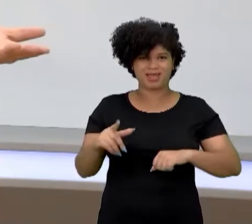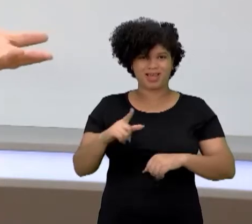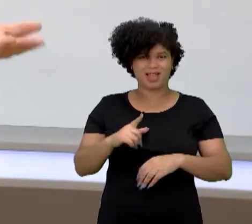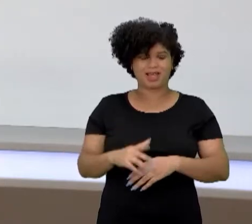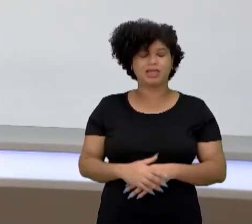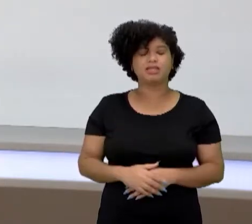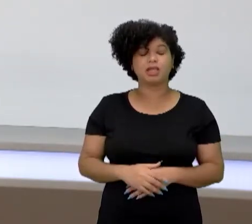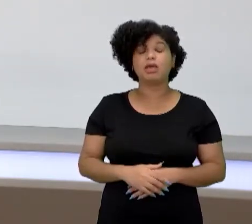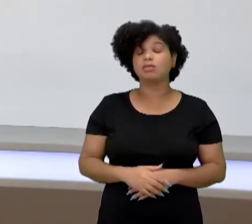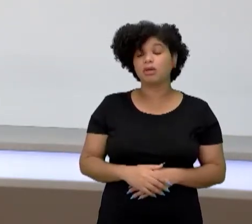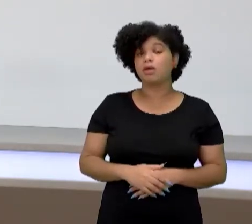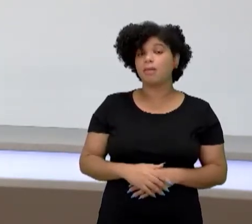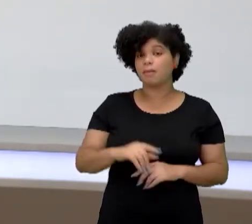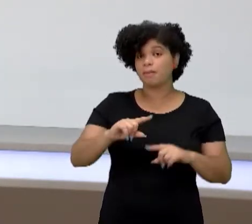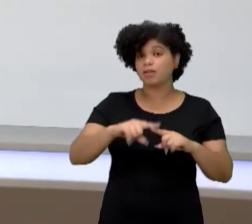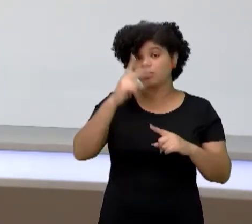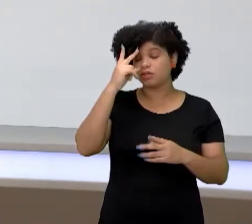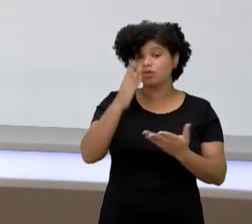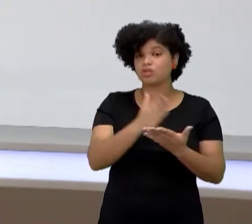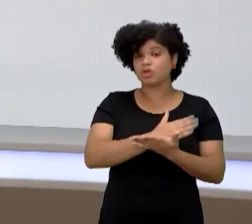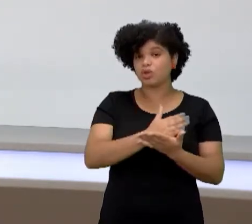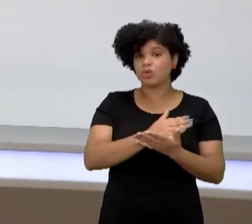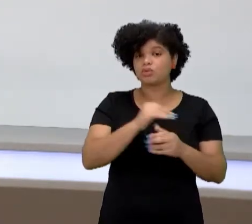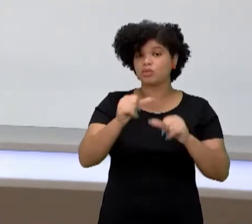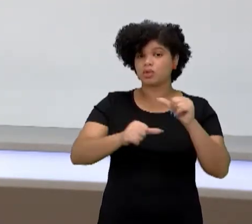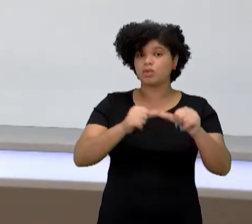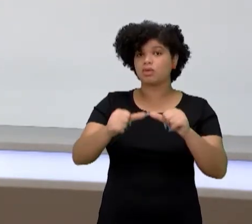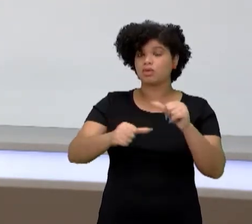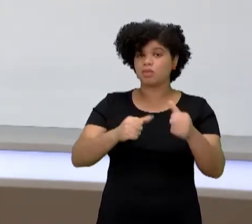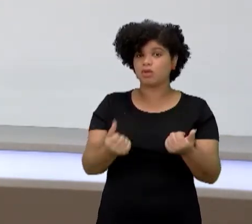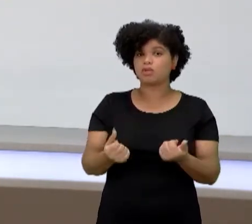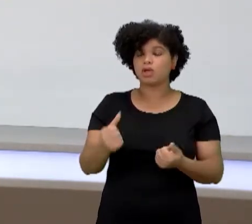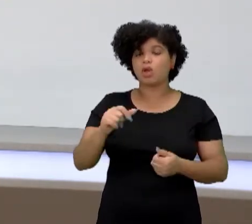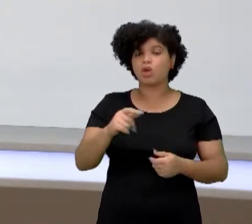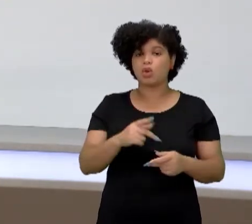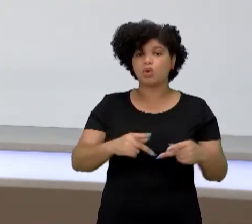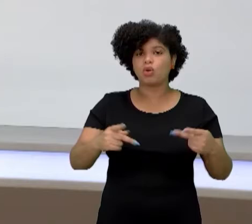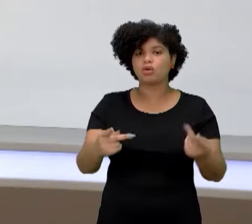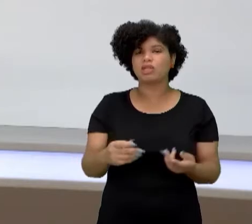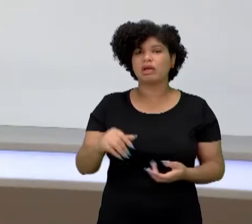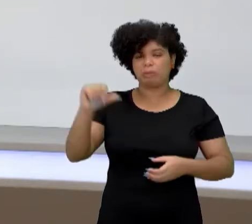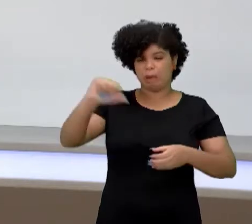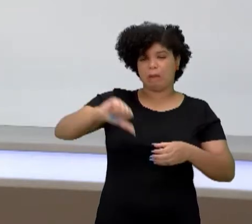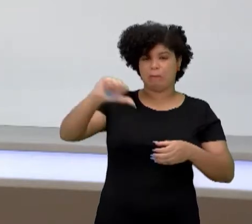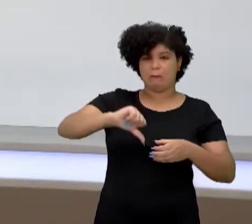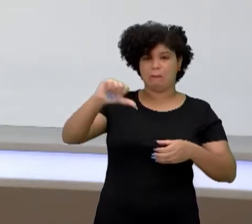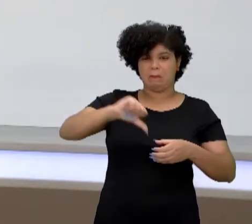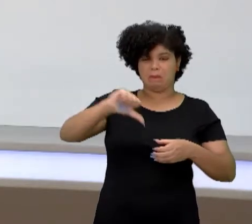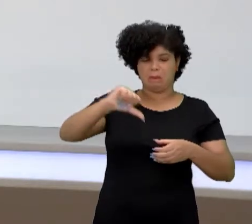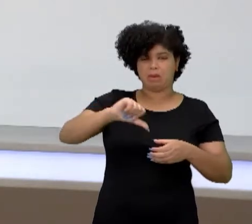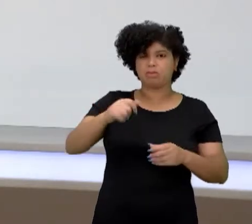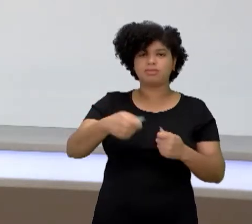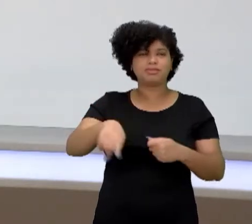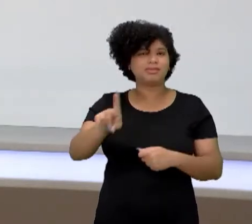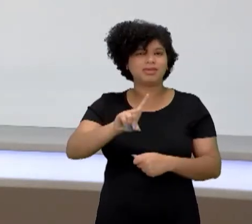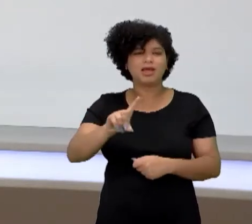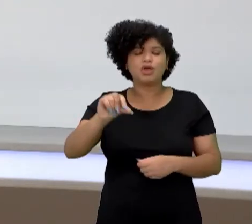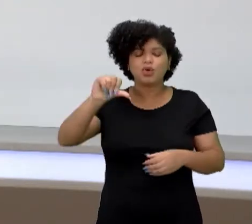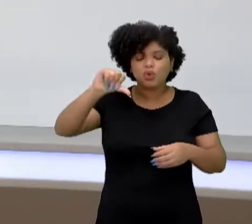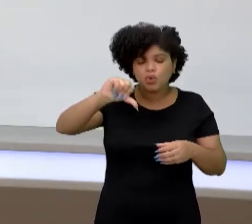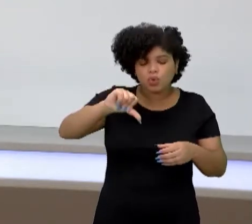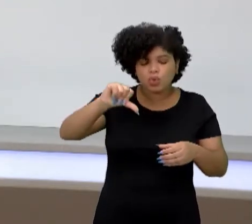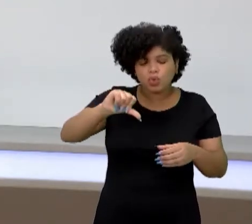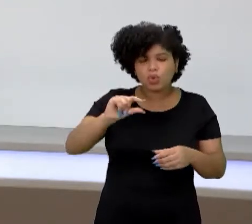que a maioria das pessoas mudaram o hábito de lavar louça. Né? Agora eles usam menos detergente. E hoje a gente vai voltar nesse assunto,